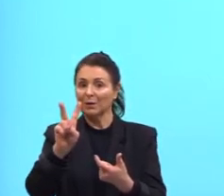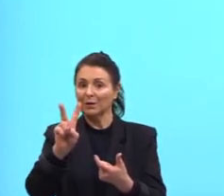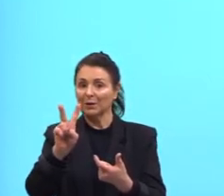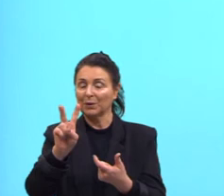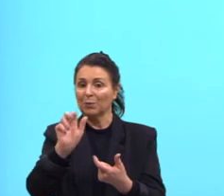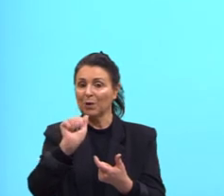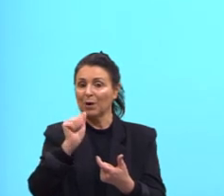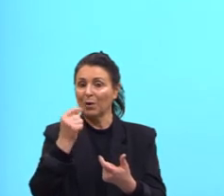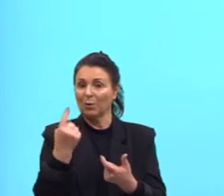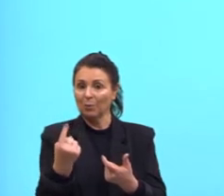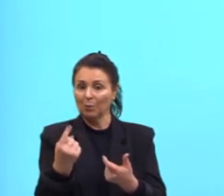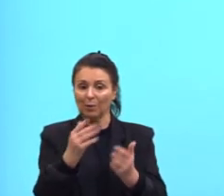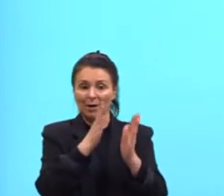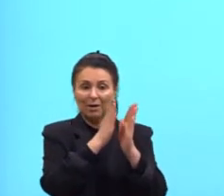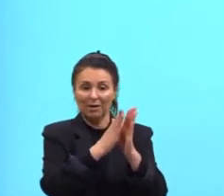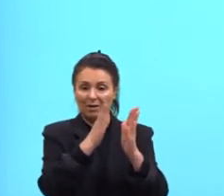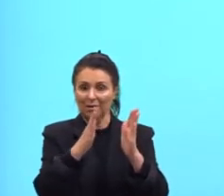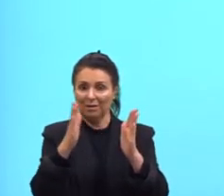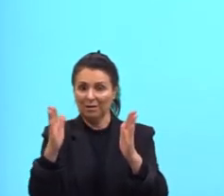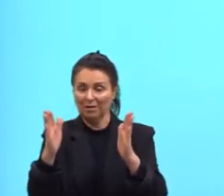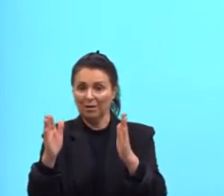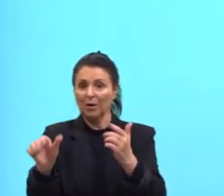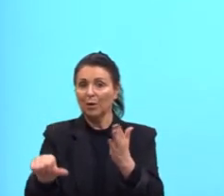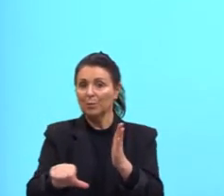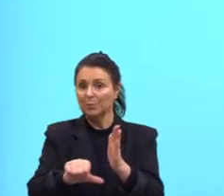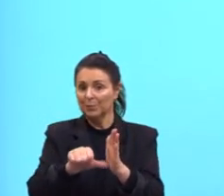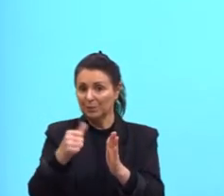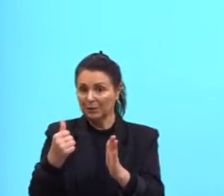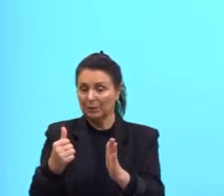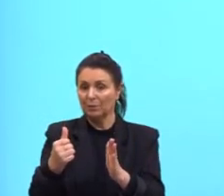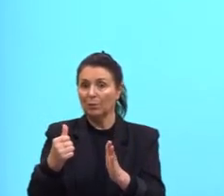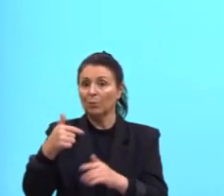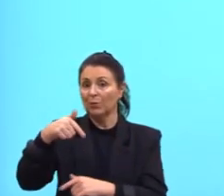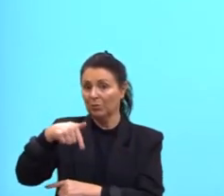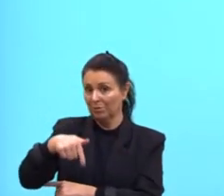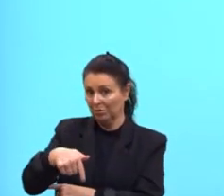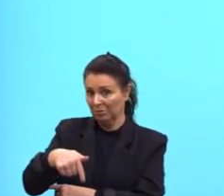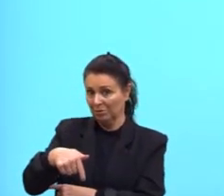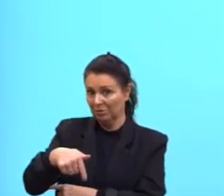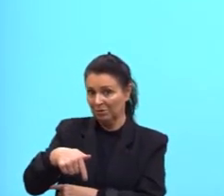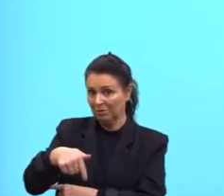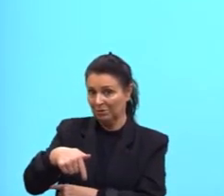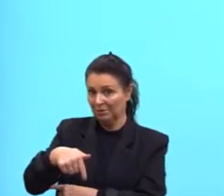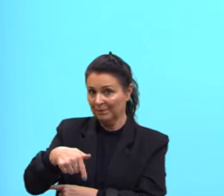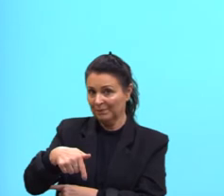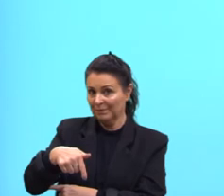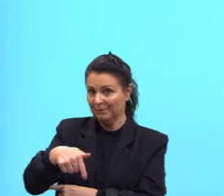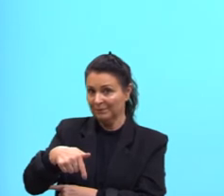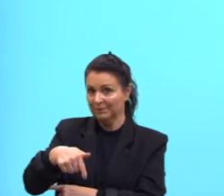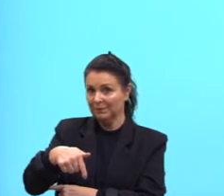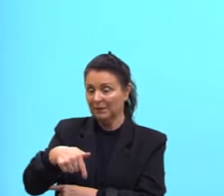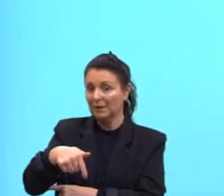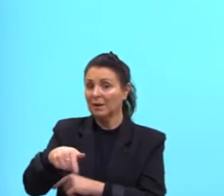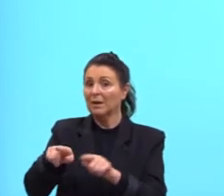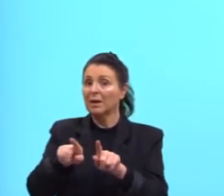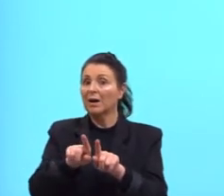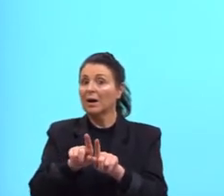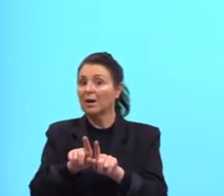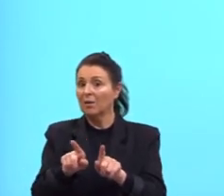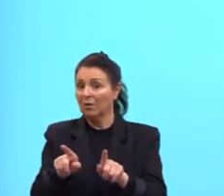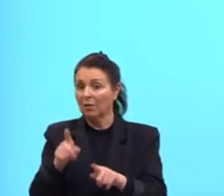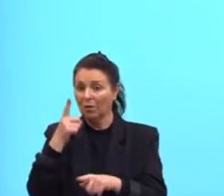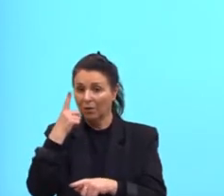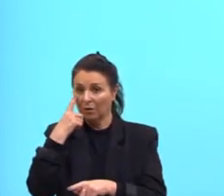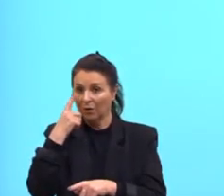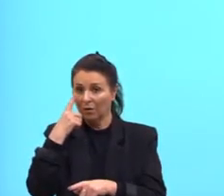o nosso primeiro termo Aqui nós temos a nossa razão indicada por quê mas aqui